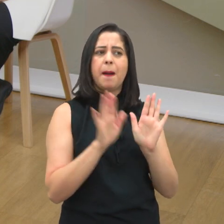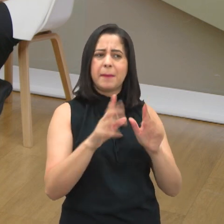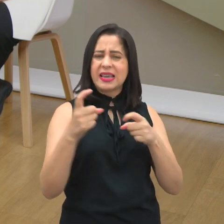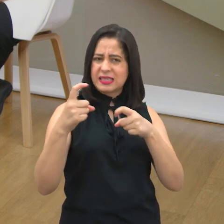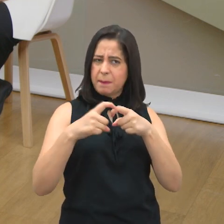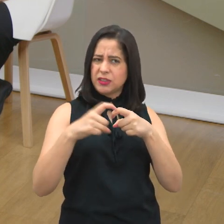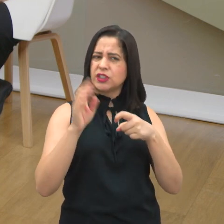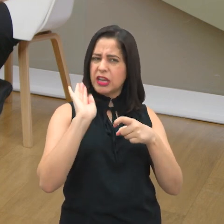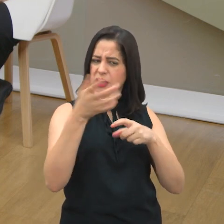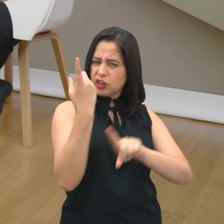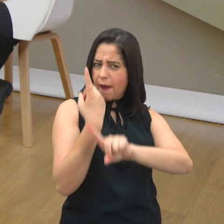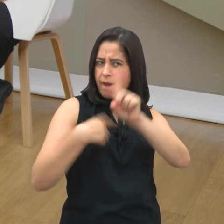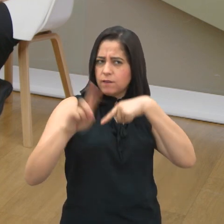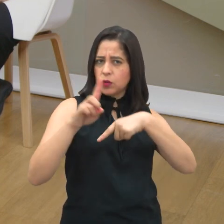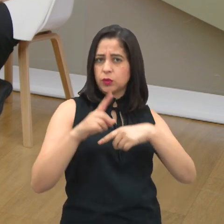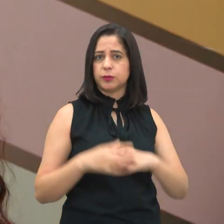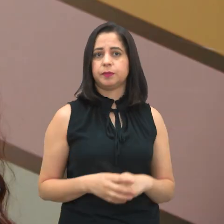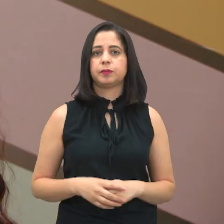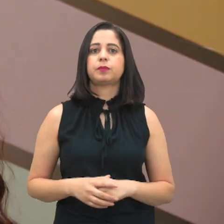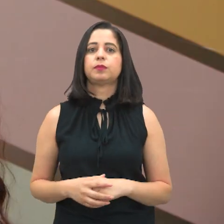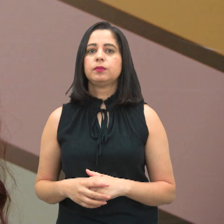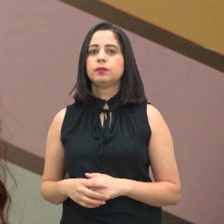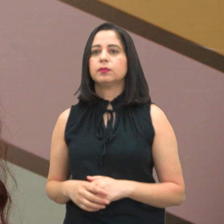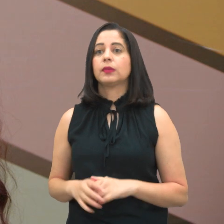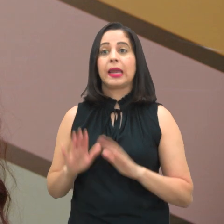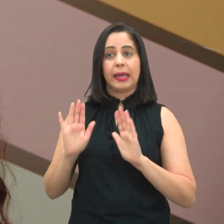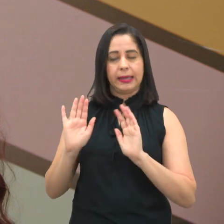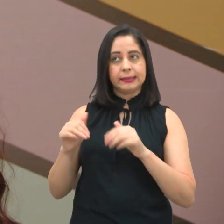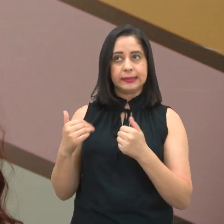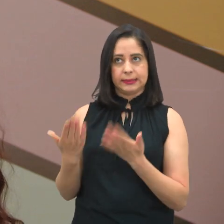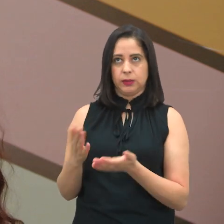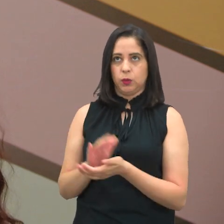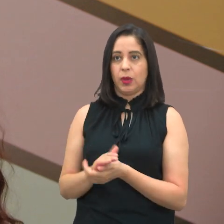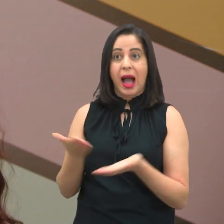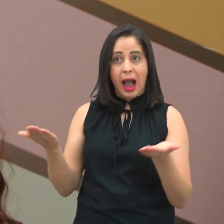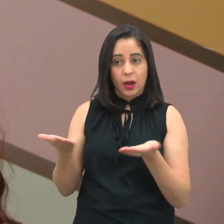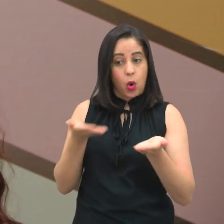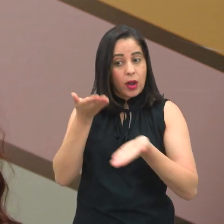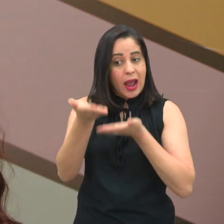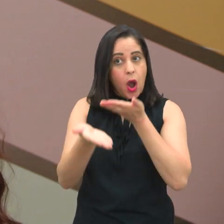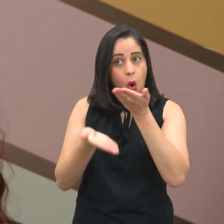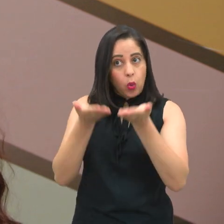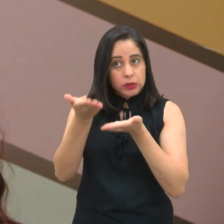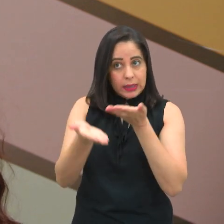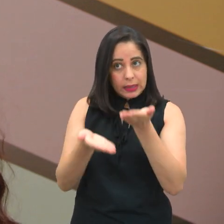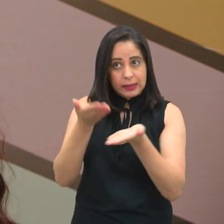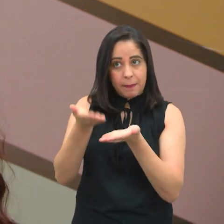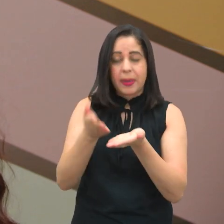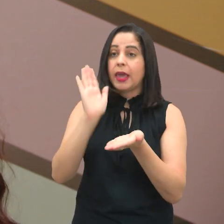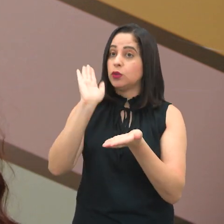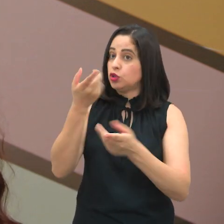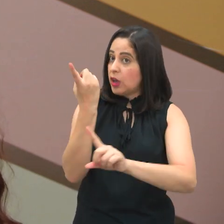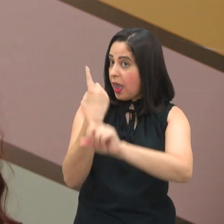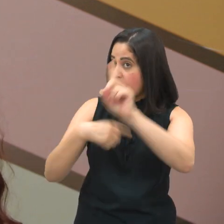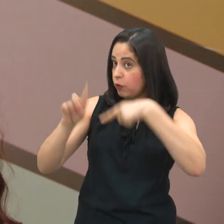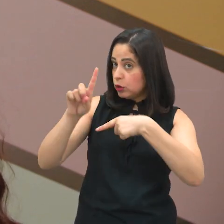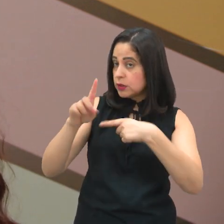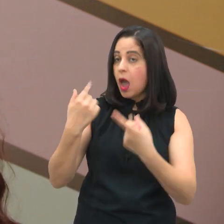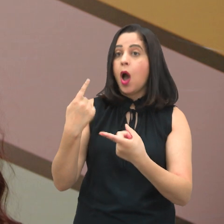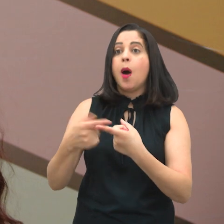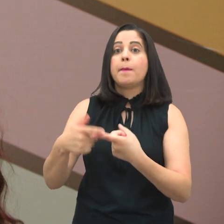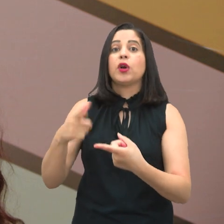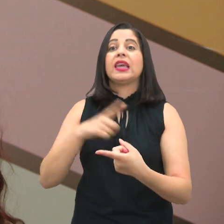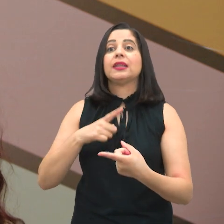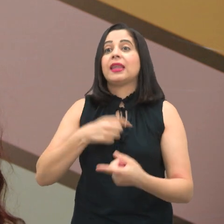HIV? A gente teve um avanço muito grande no tratamento. Hoje a gente tem medicamentos de alta potência que